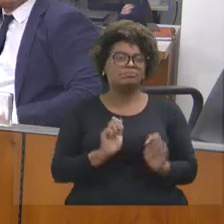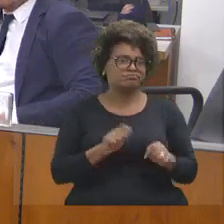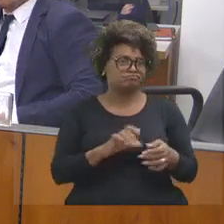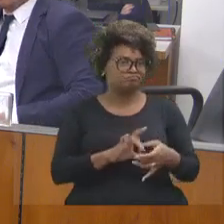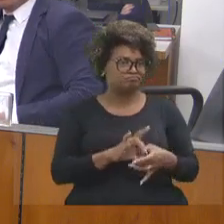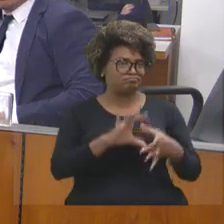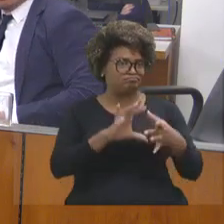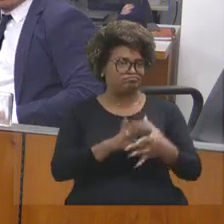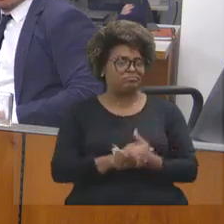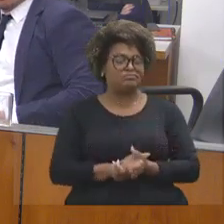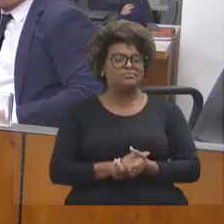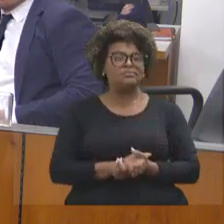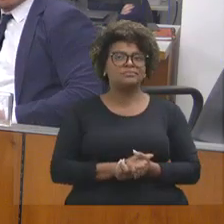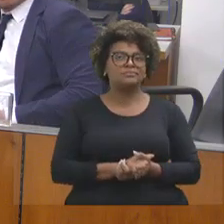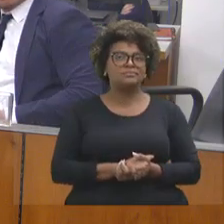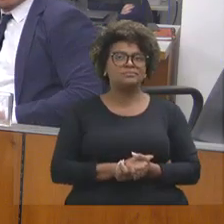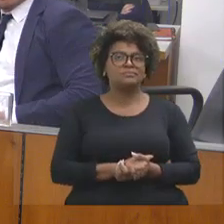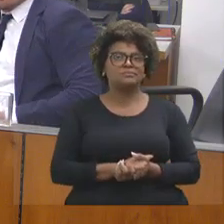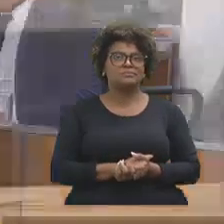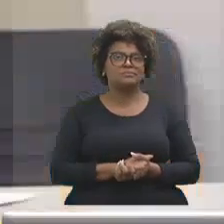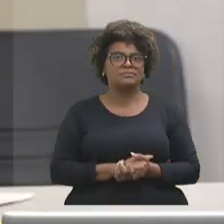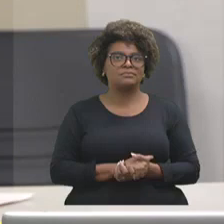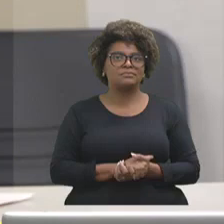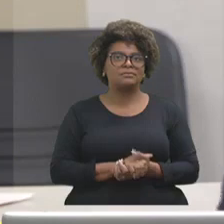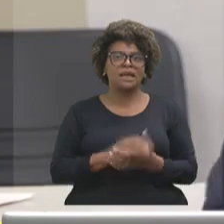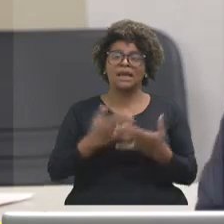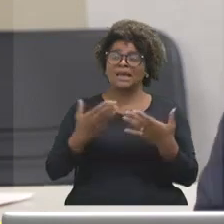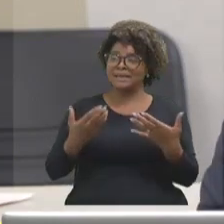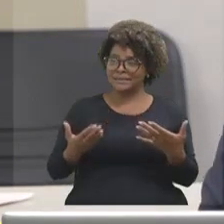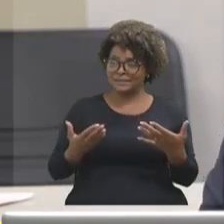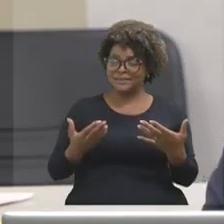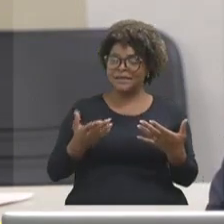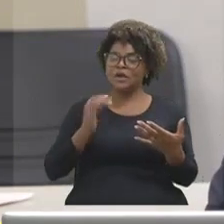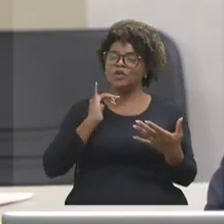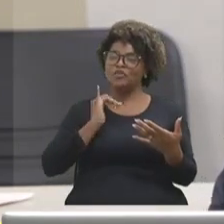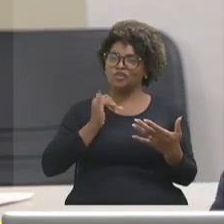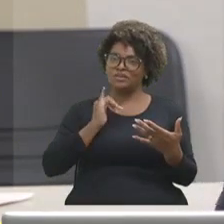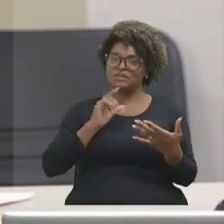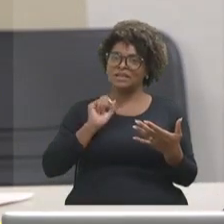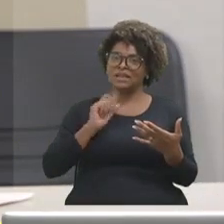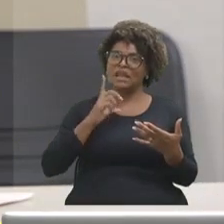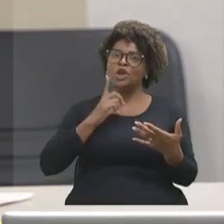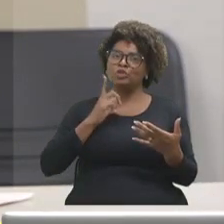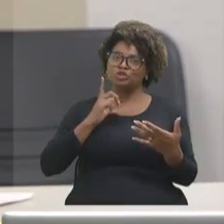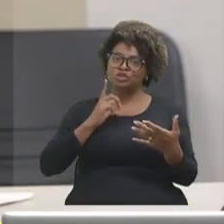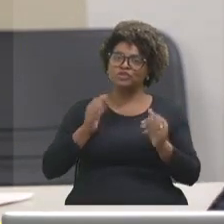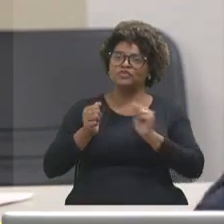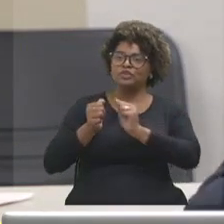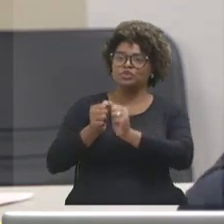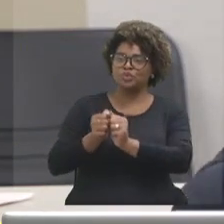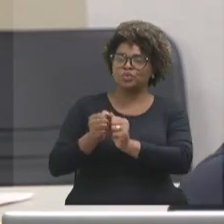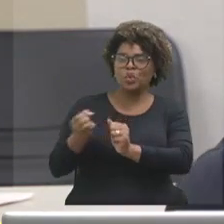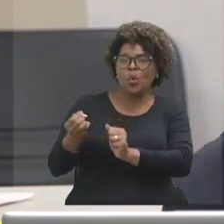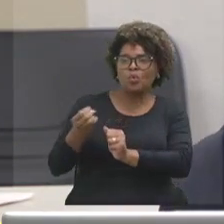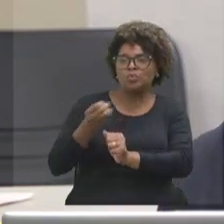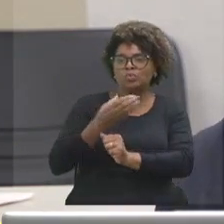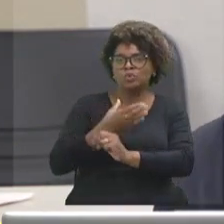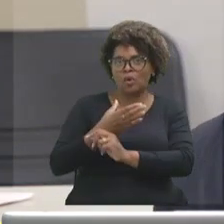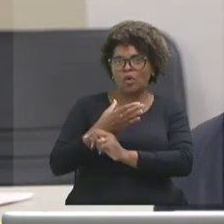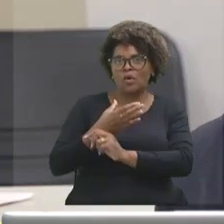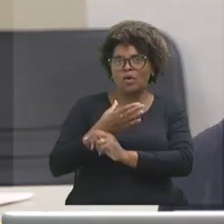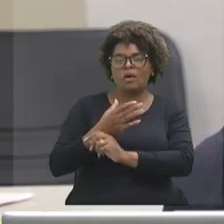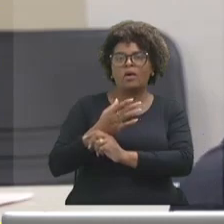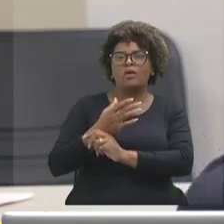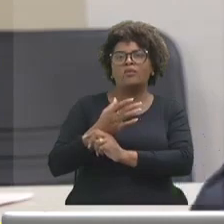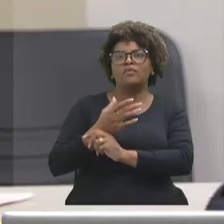é só dizer que eu estive com o novo o novo provedor de Itaúna e há uma